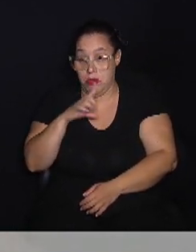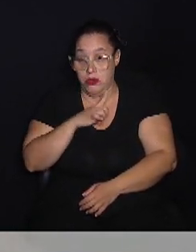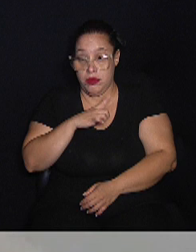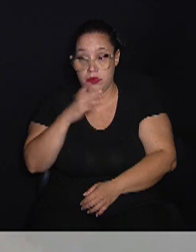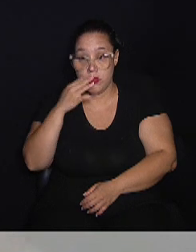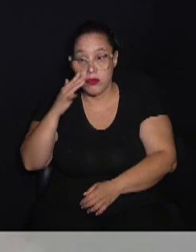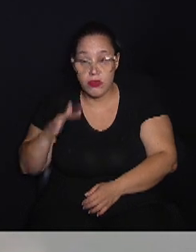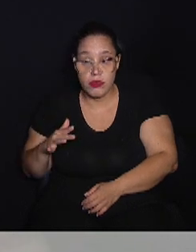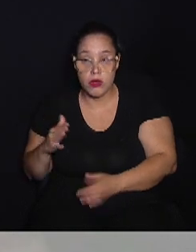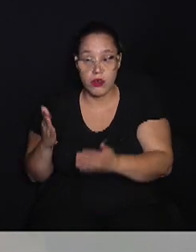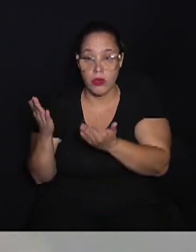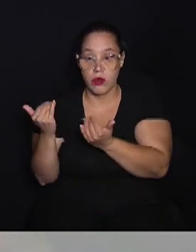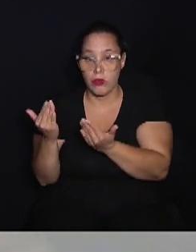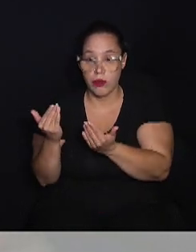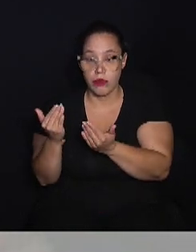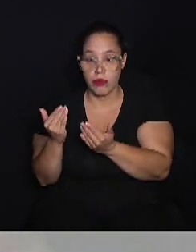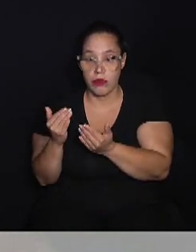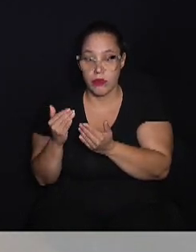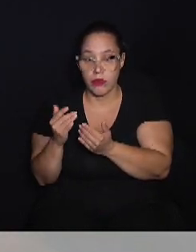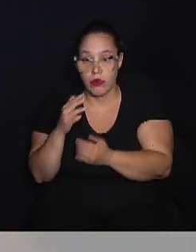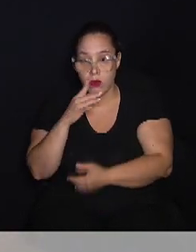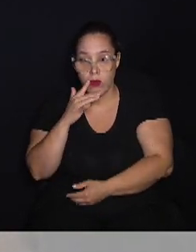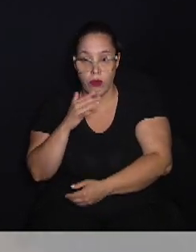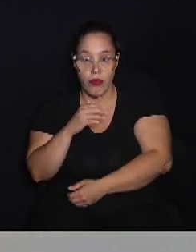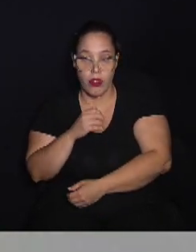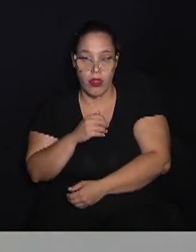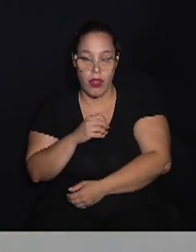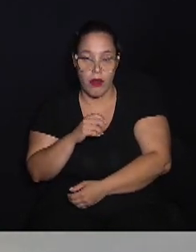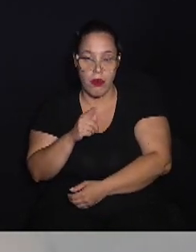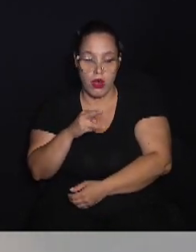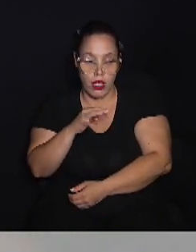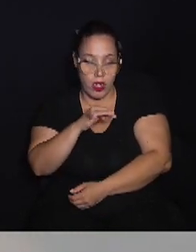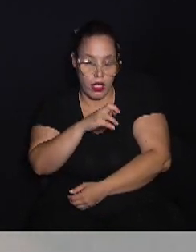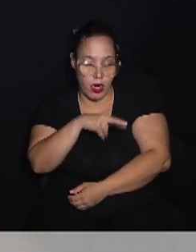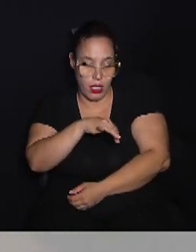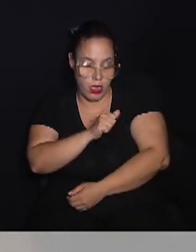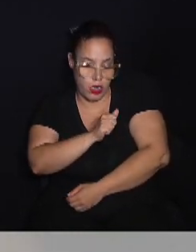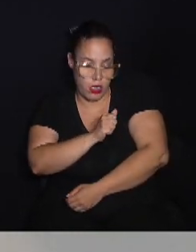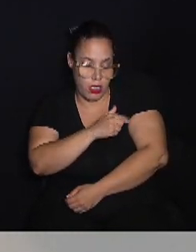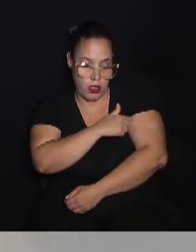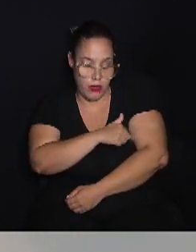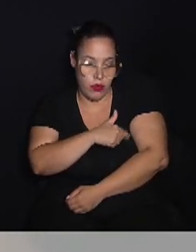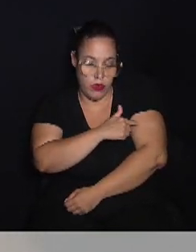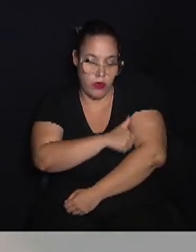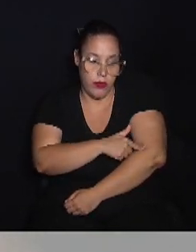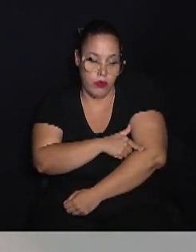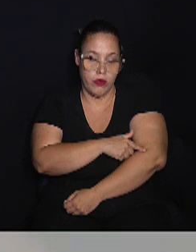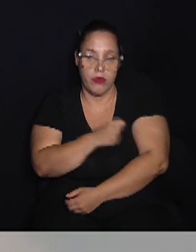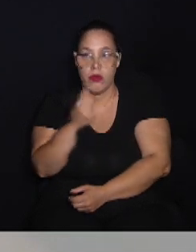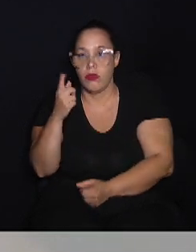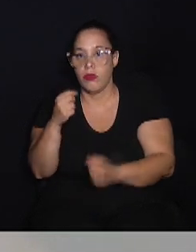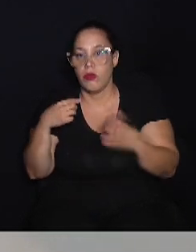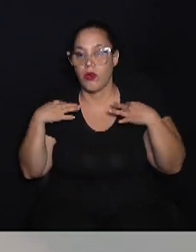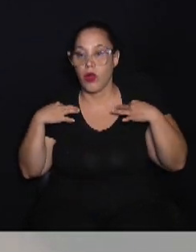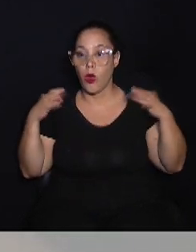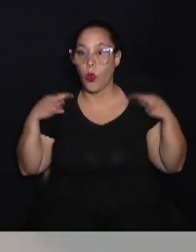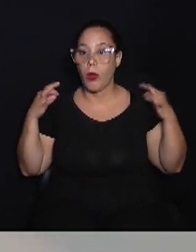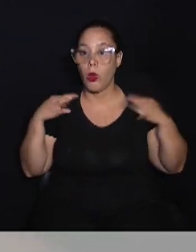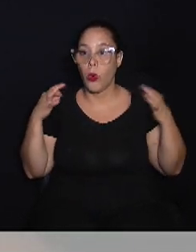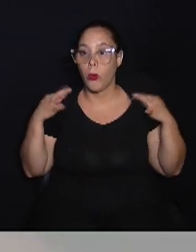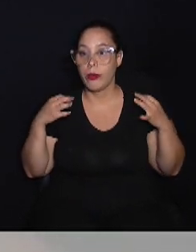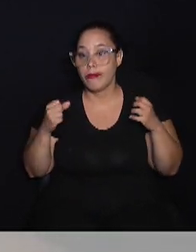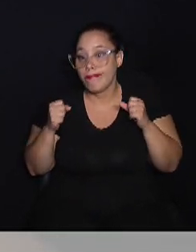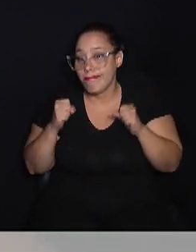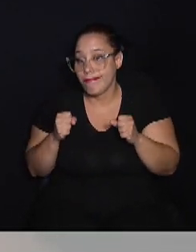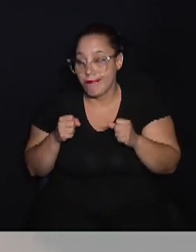crianças mais novas que por uma colonização bacteriana da região axilar por conta às vezes de alguma roupa pode